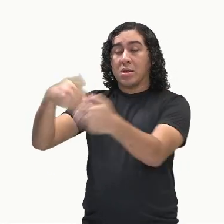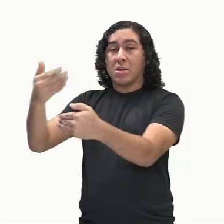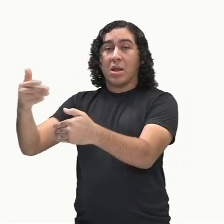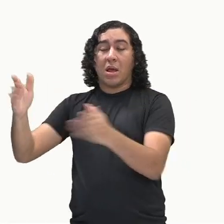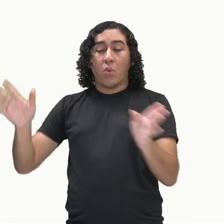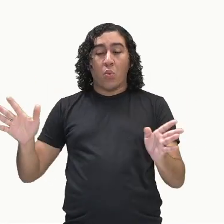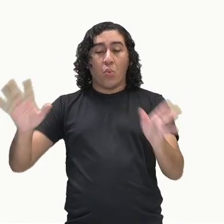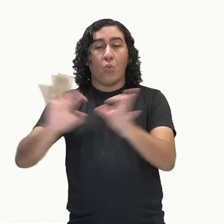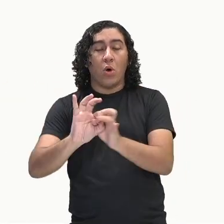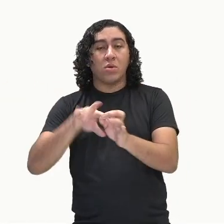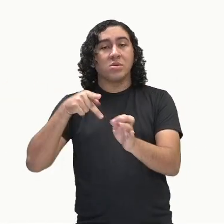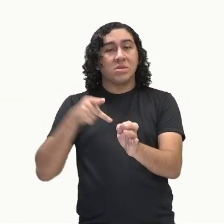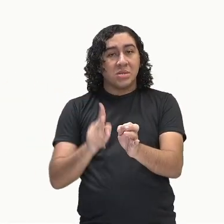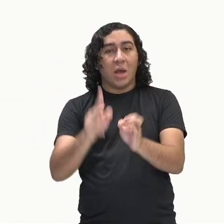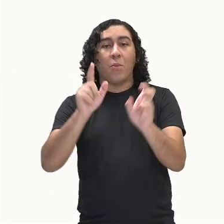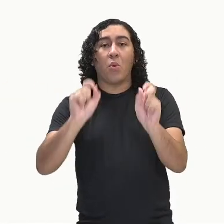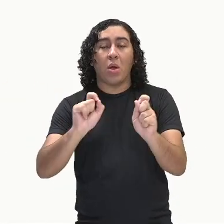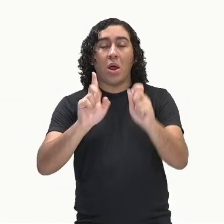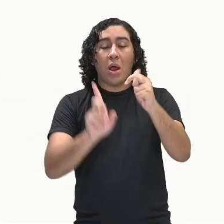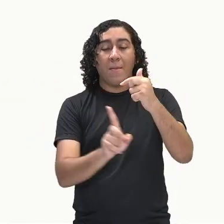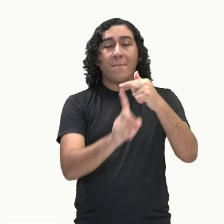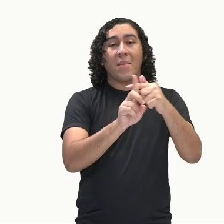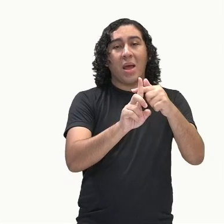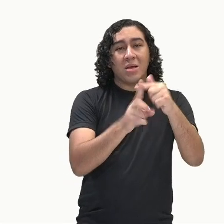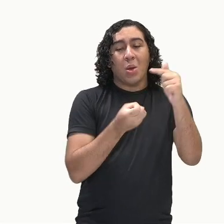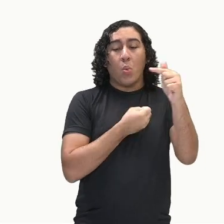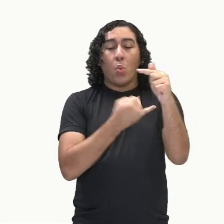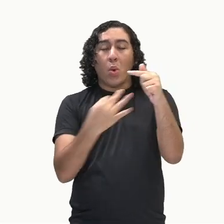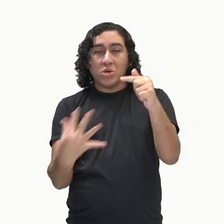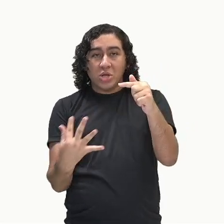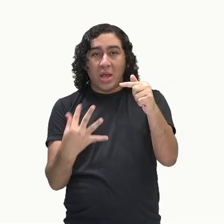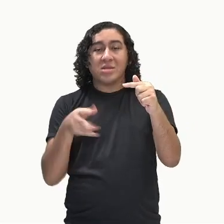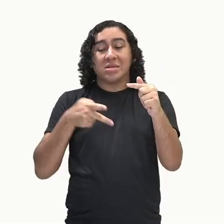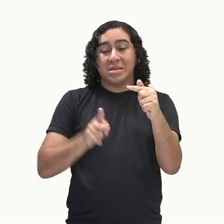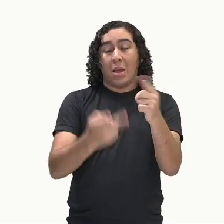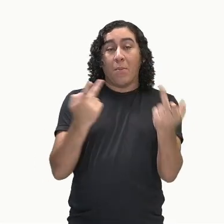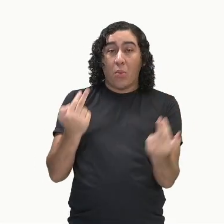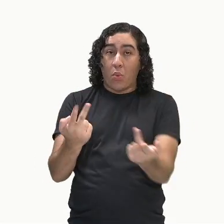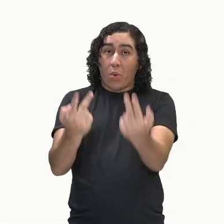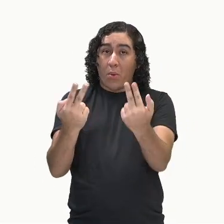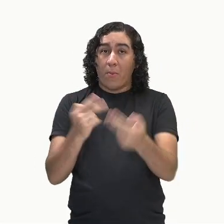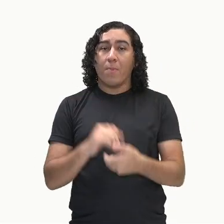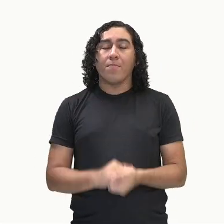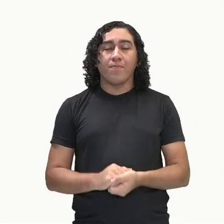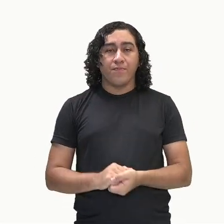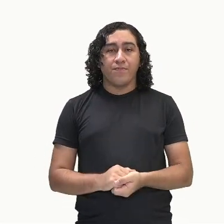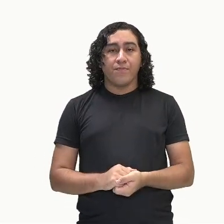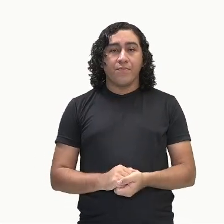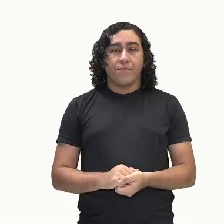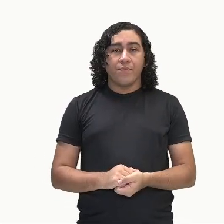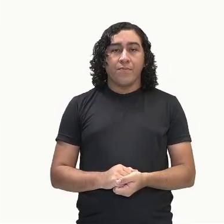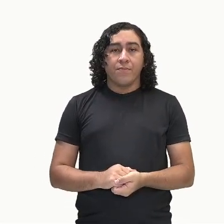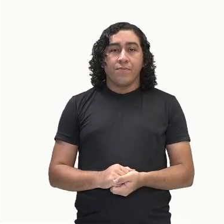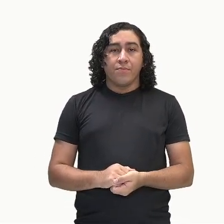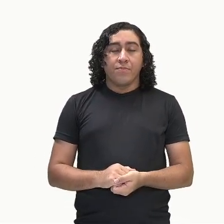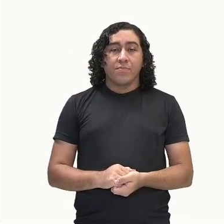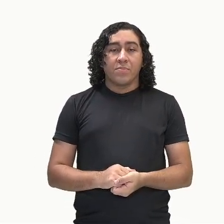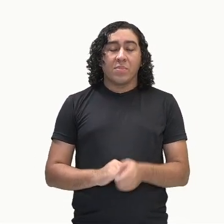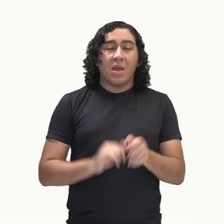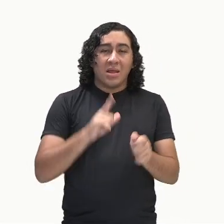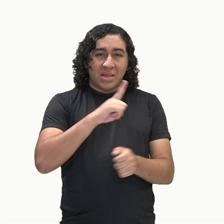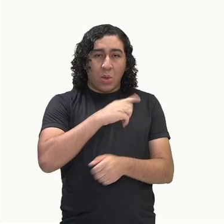acrescentando sempre a mesma quantidade. Ok? Então a gente vai obter o próximo